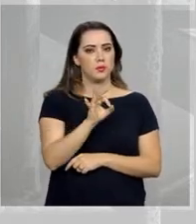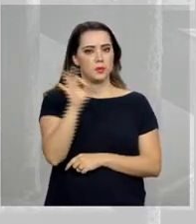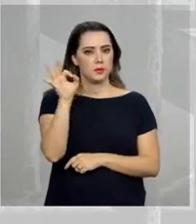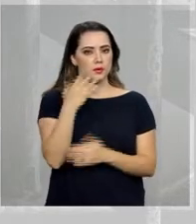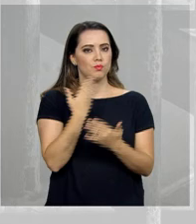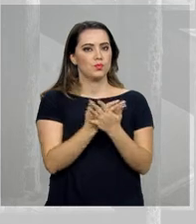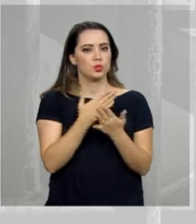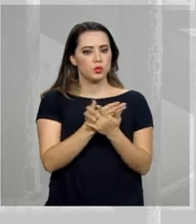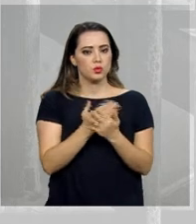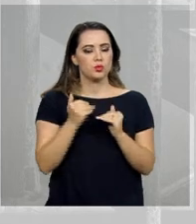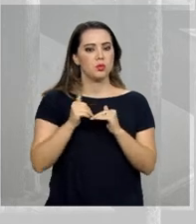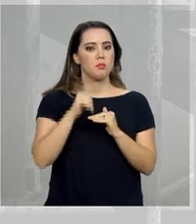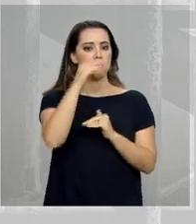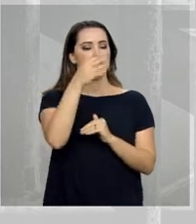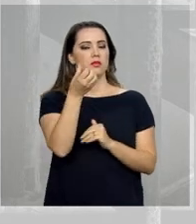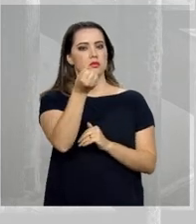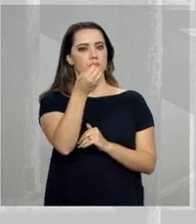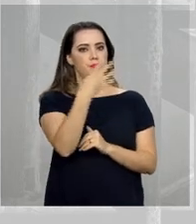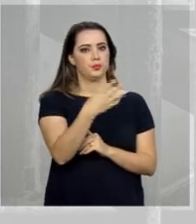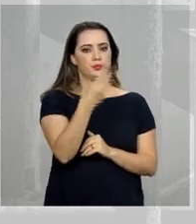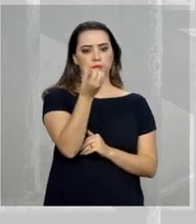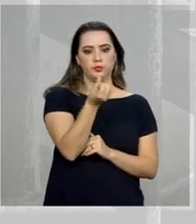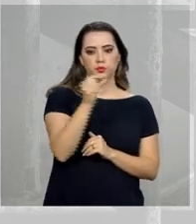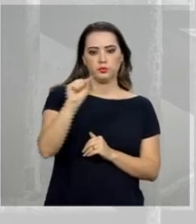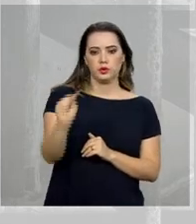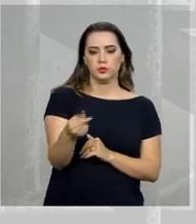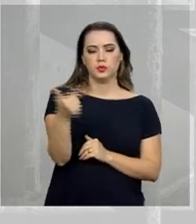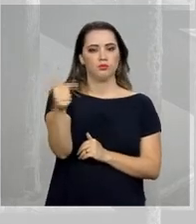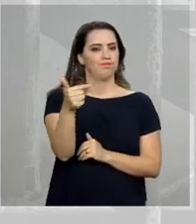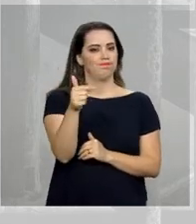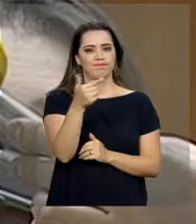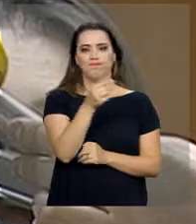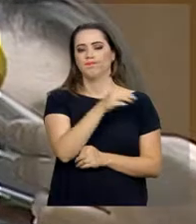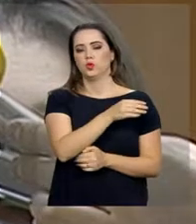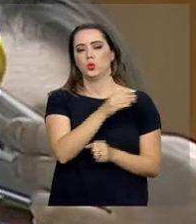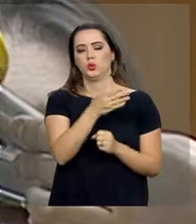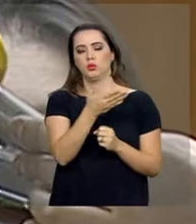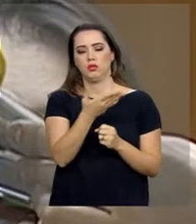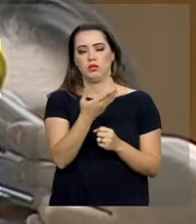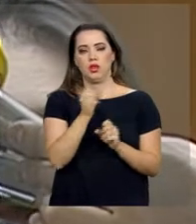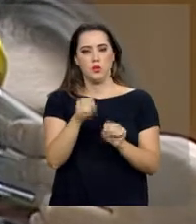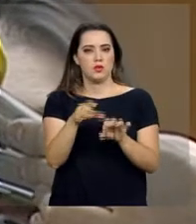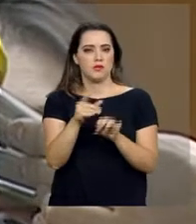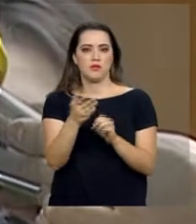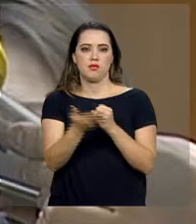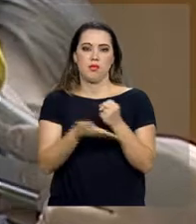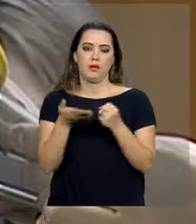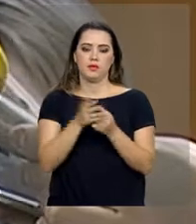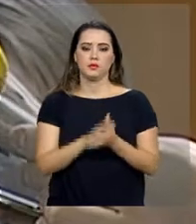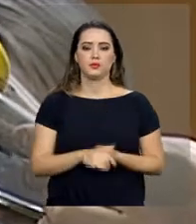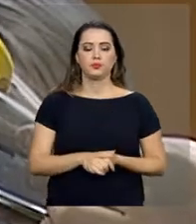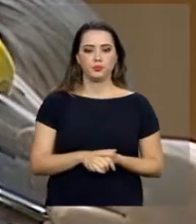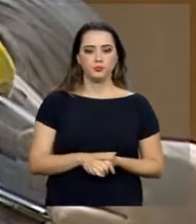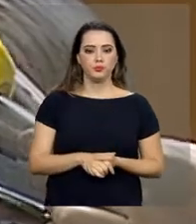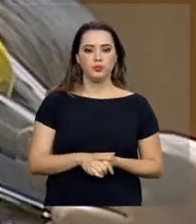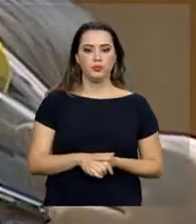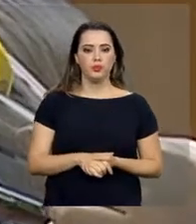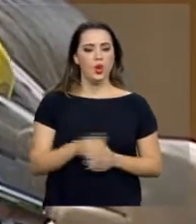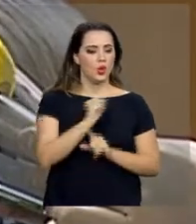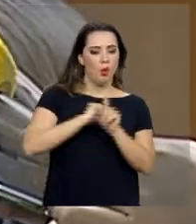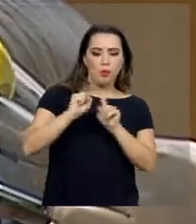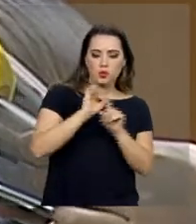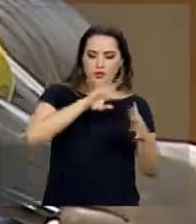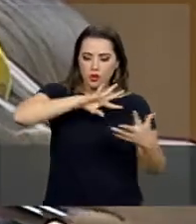mais de 646 mil não concluíram a educação básica em uma sociedade que se globaliza que exige cada vez mais